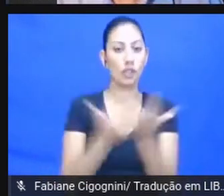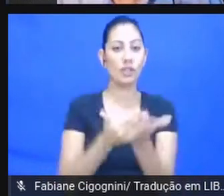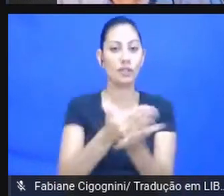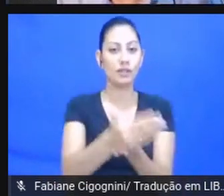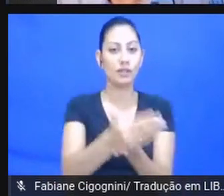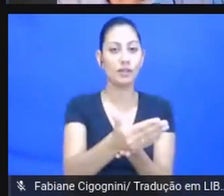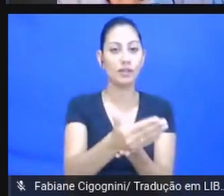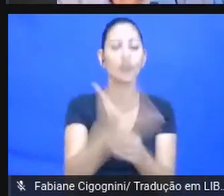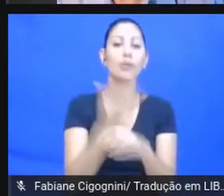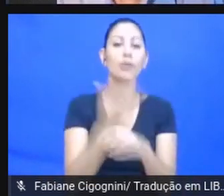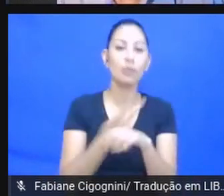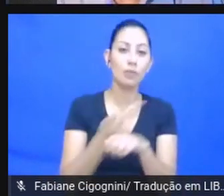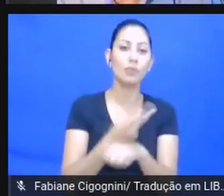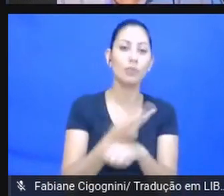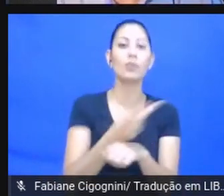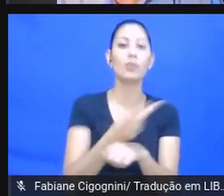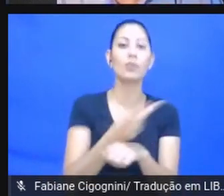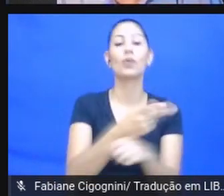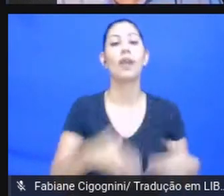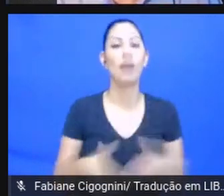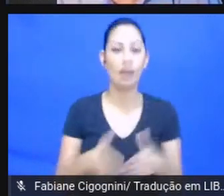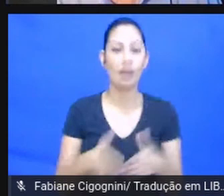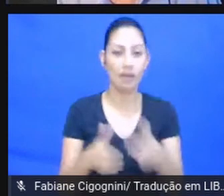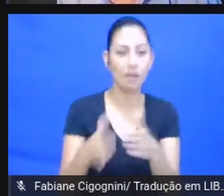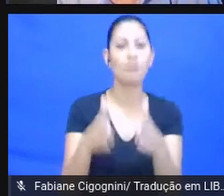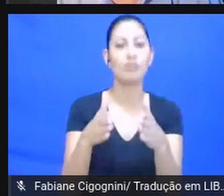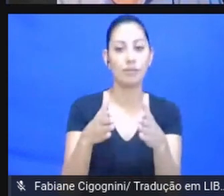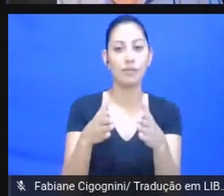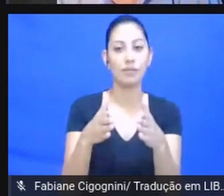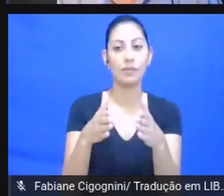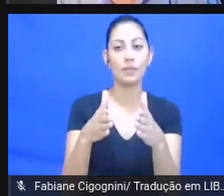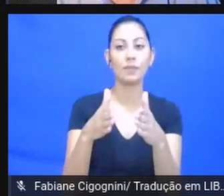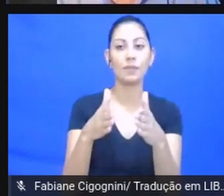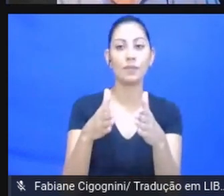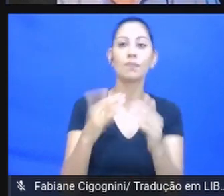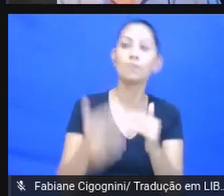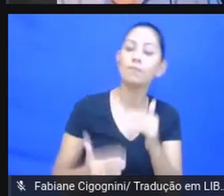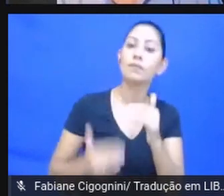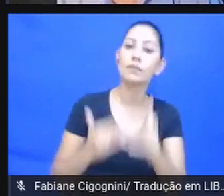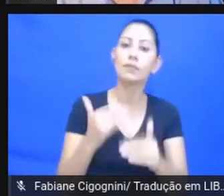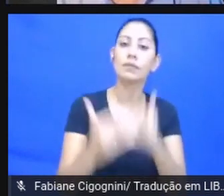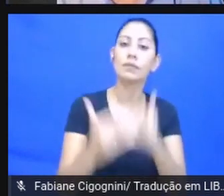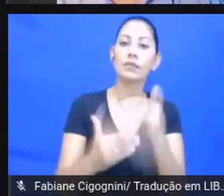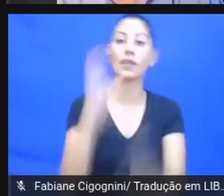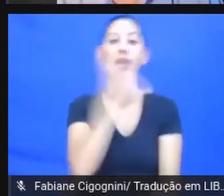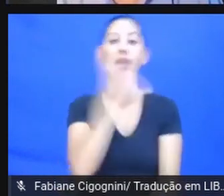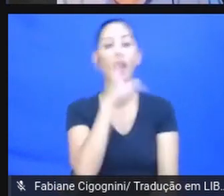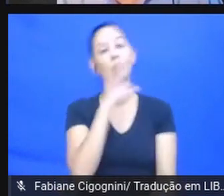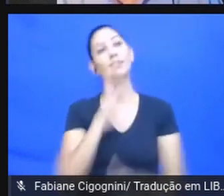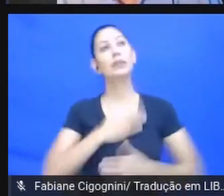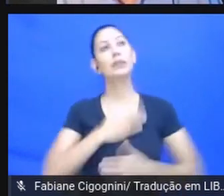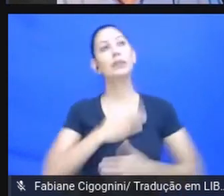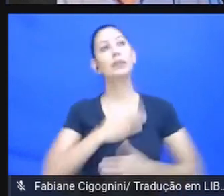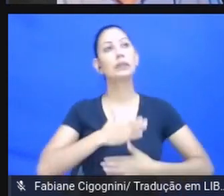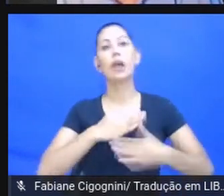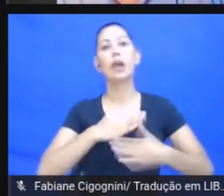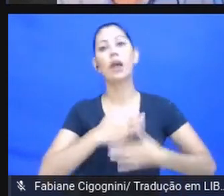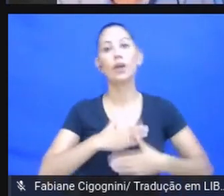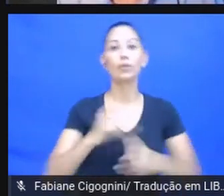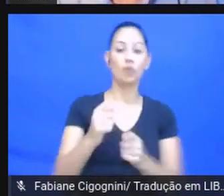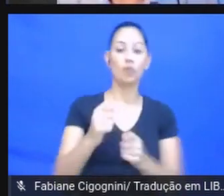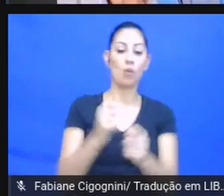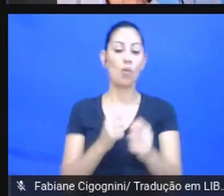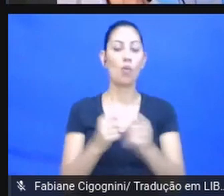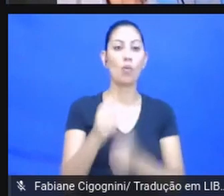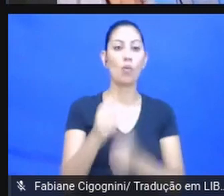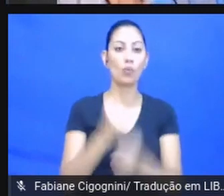buscaram caminhos. Alguns encontraram esses caminhos mais rapidamente, outros estão tendo mais dificuldades. Então, há uma